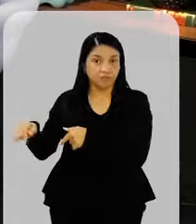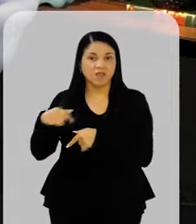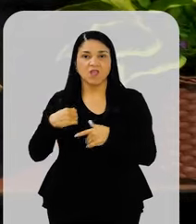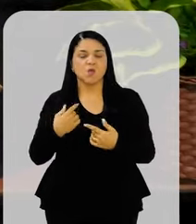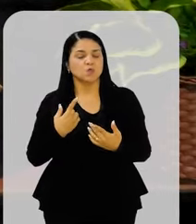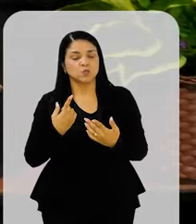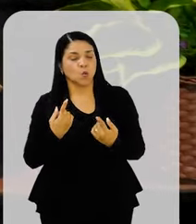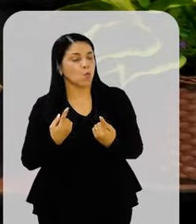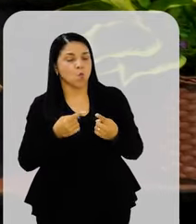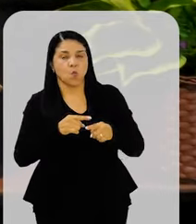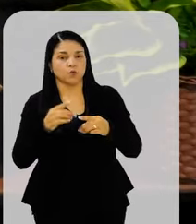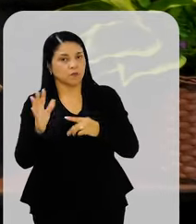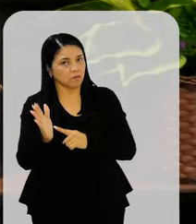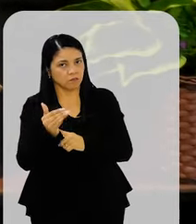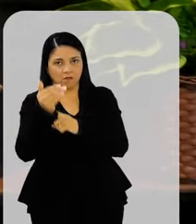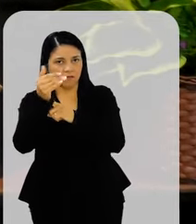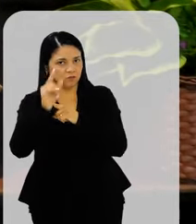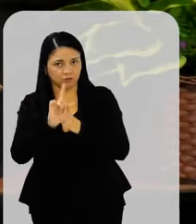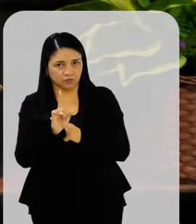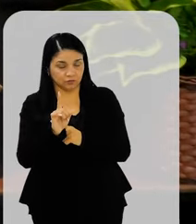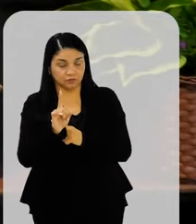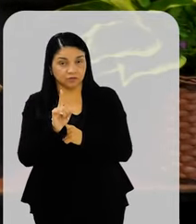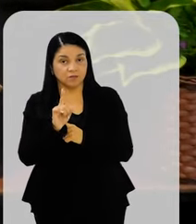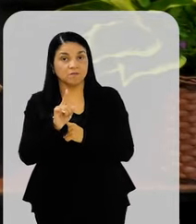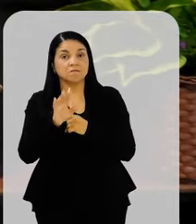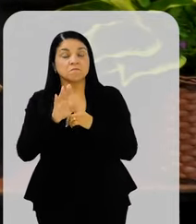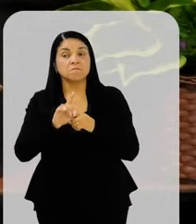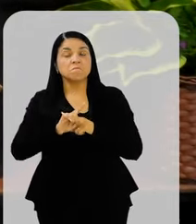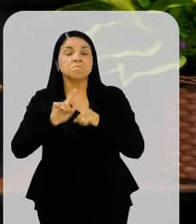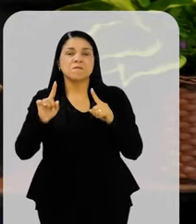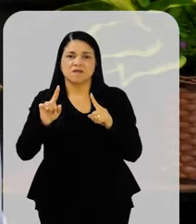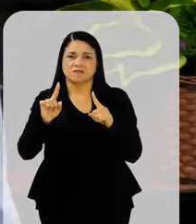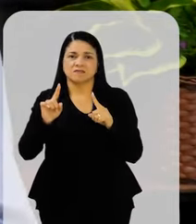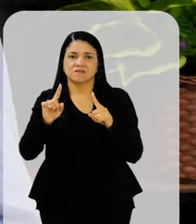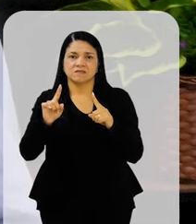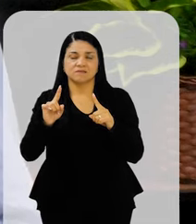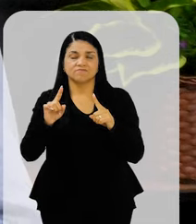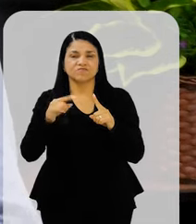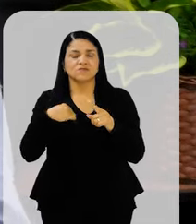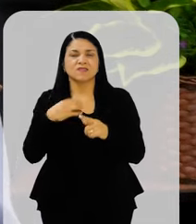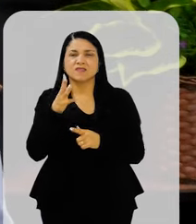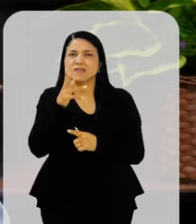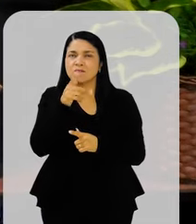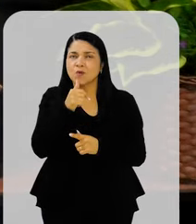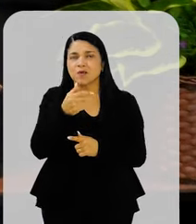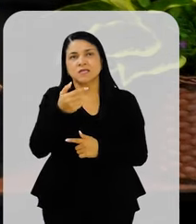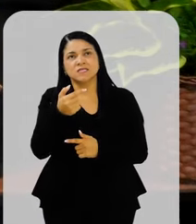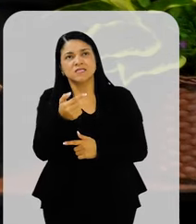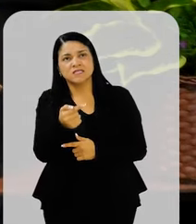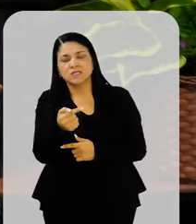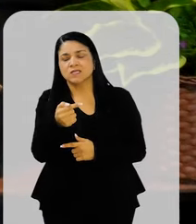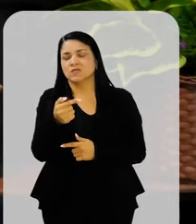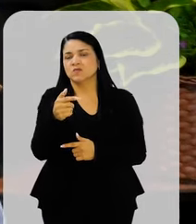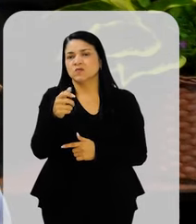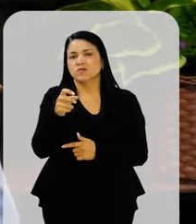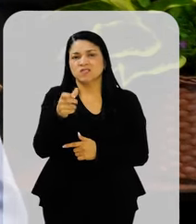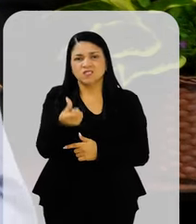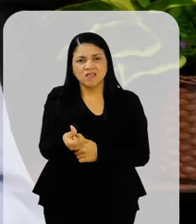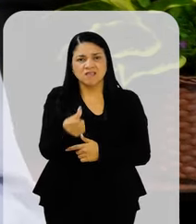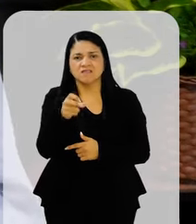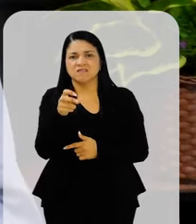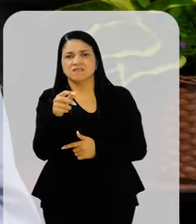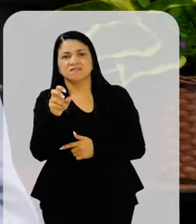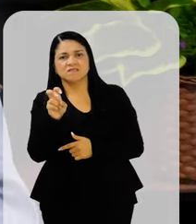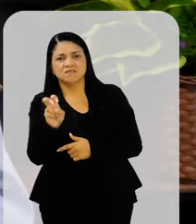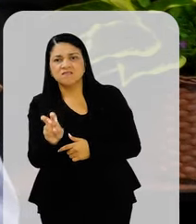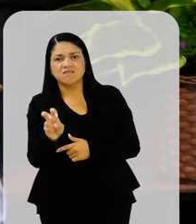que eu seja contra a tecnologia, não. Eu não sou contra a tecnologia. Mas, meu amigo, se o sujeito demora 5, 6, 7 minutos para